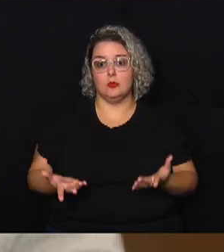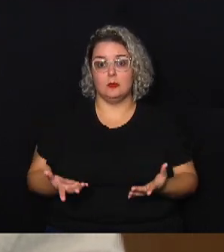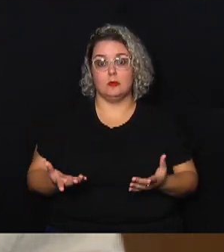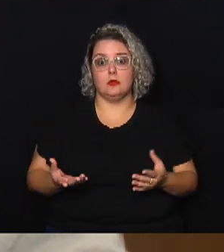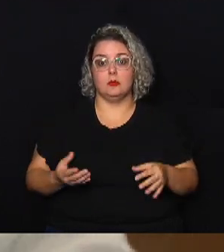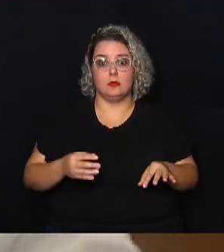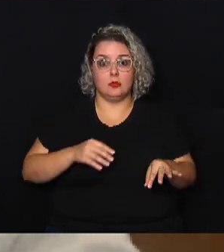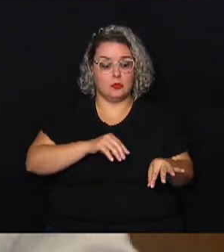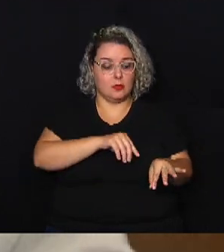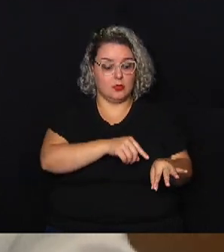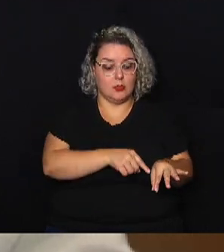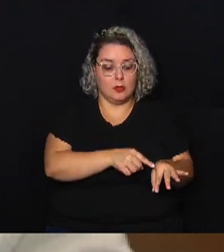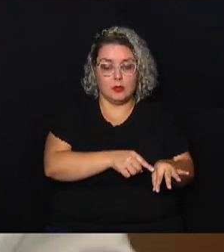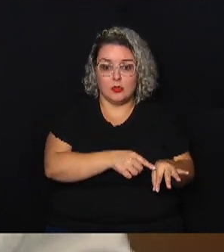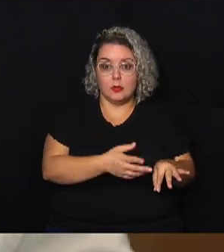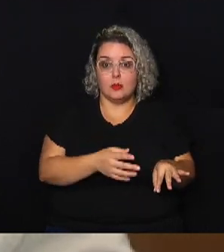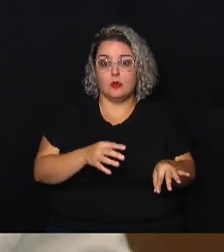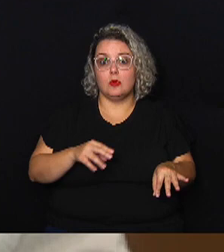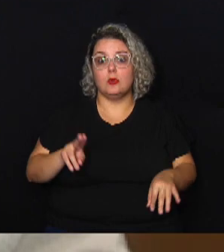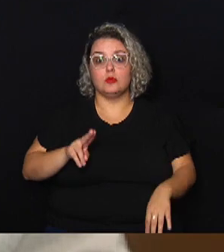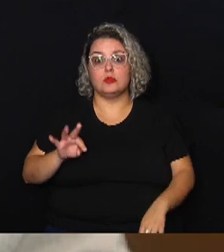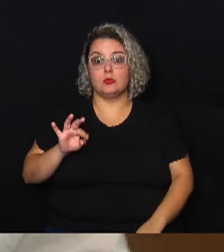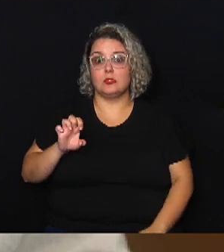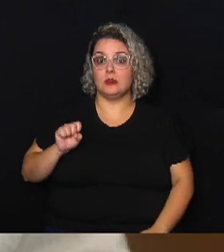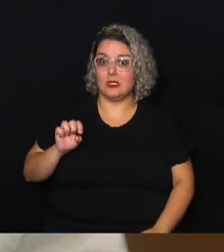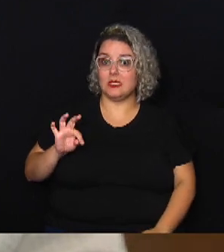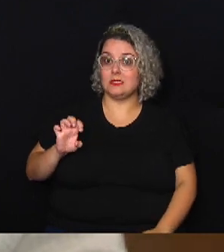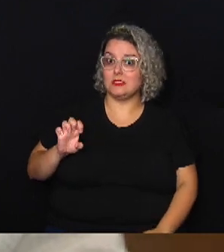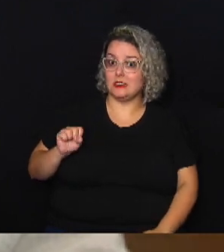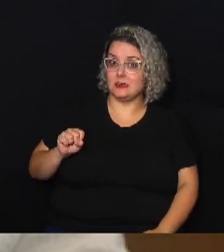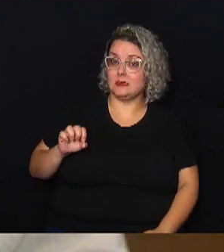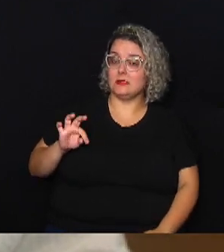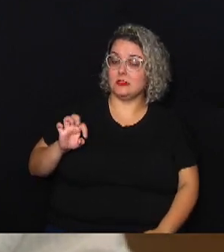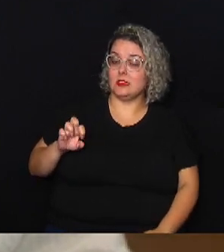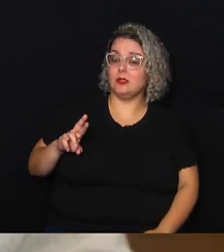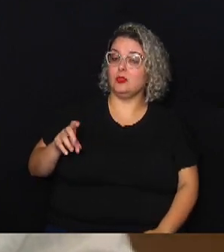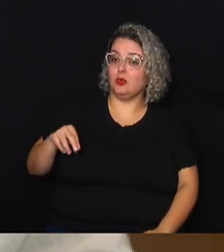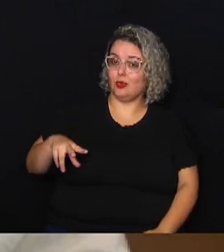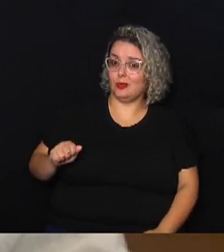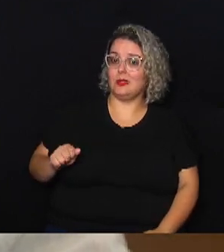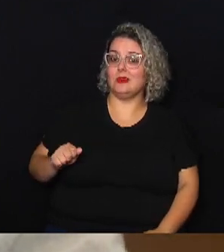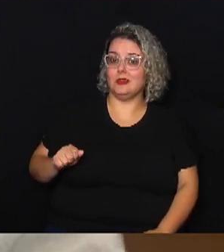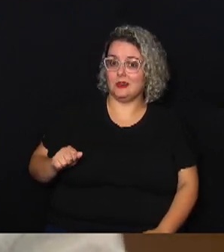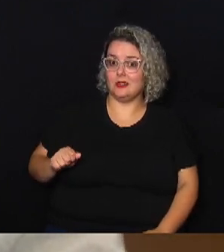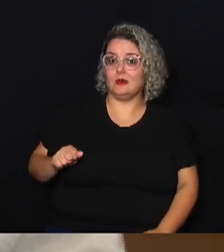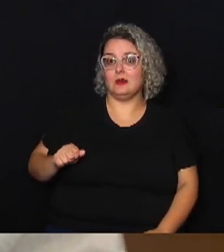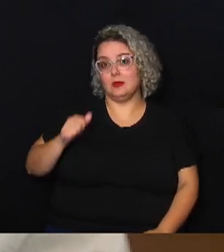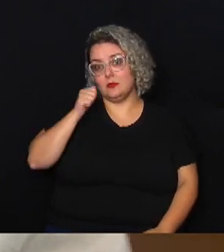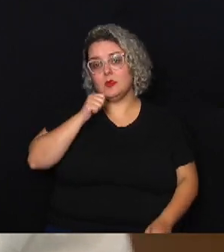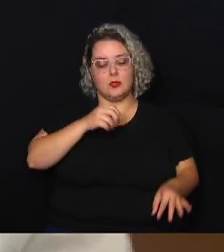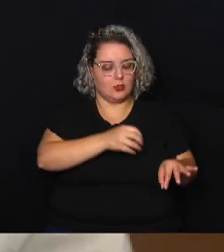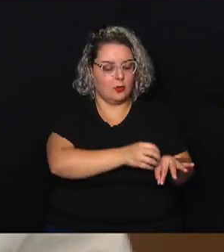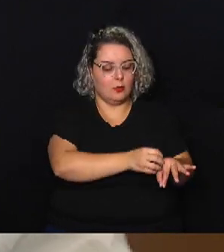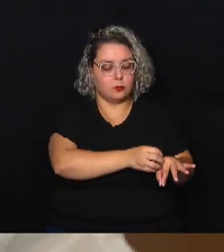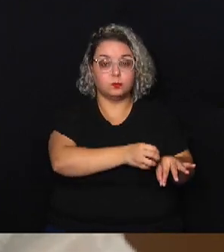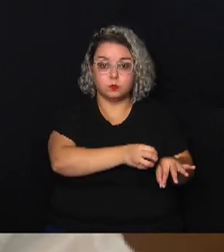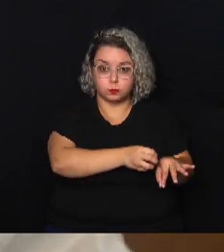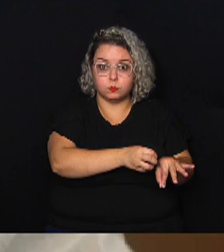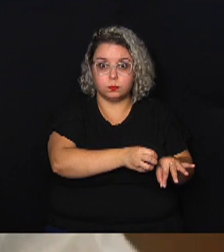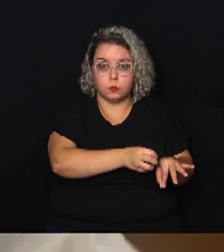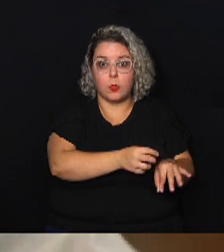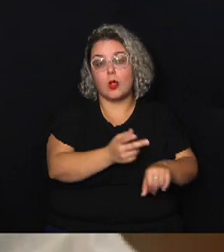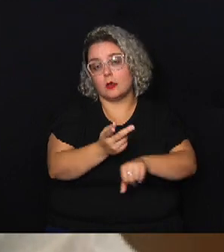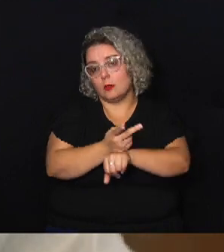às vezes estão usando testosterona em mulher, então isso também tem um aumento clitoriano. Então, também é uma cirurgia que tem sido